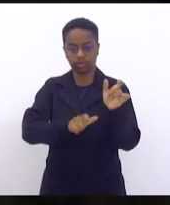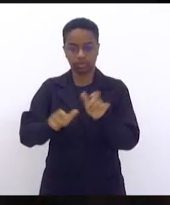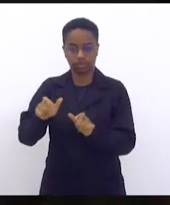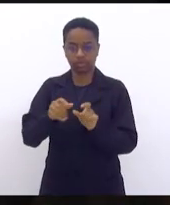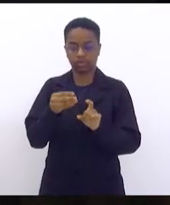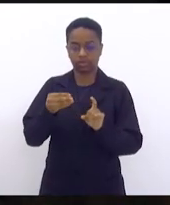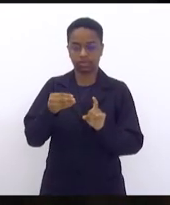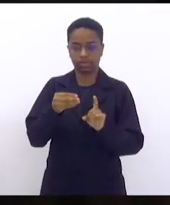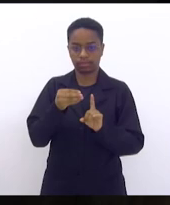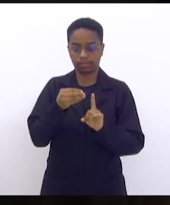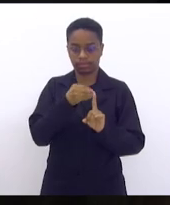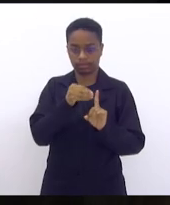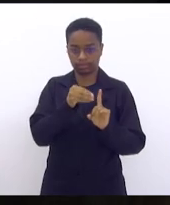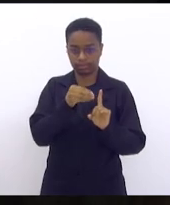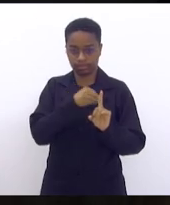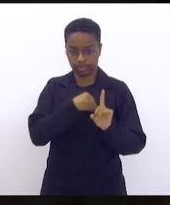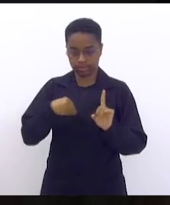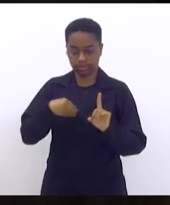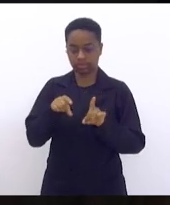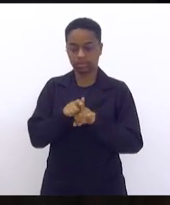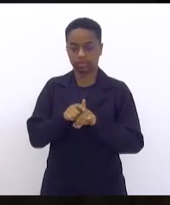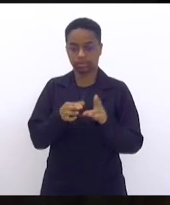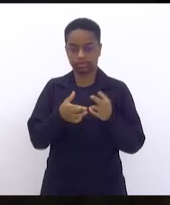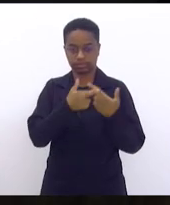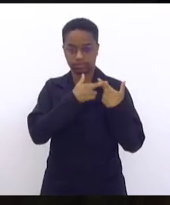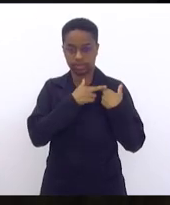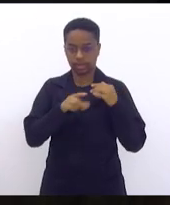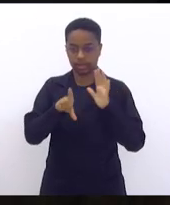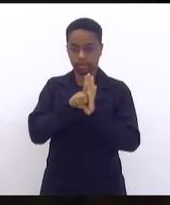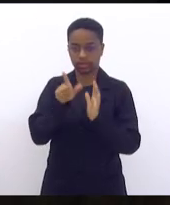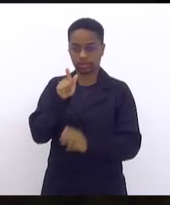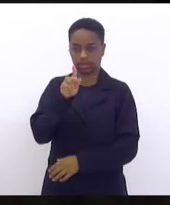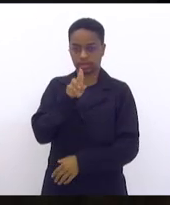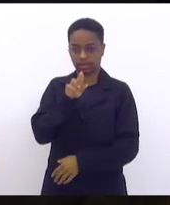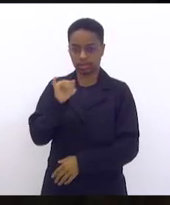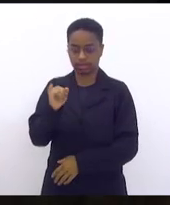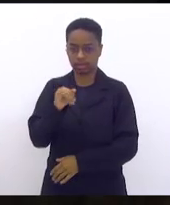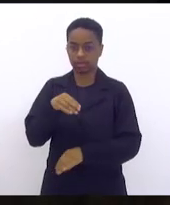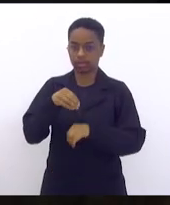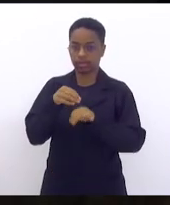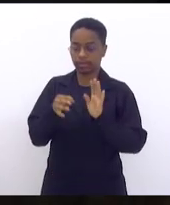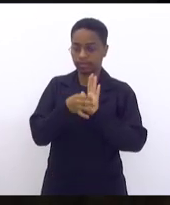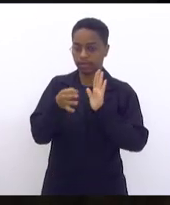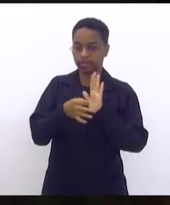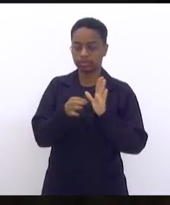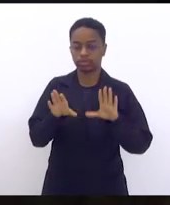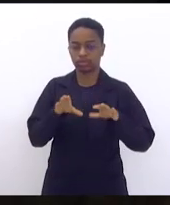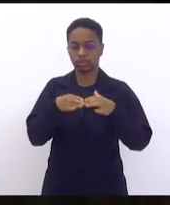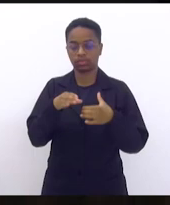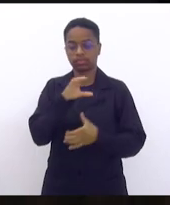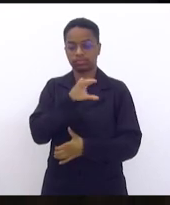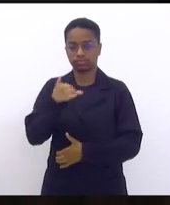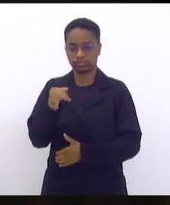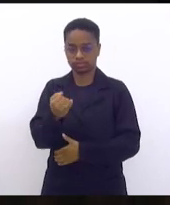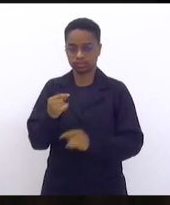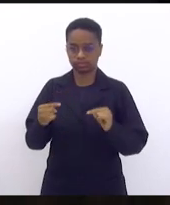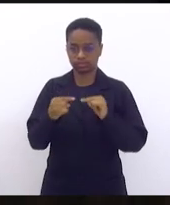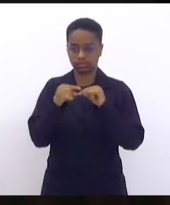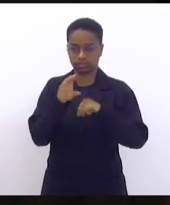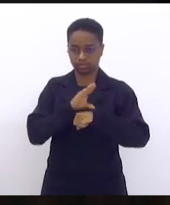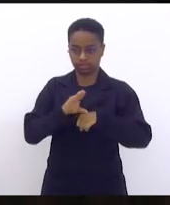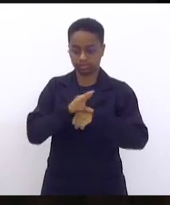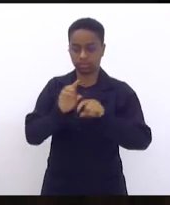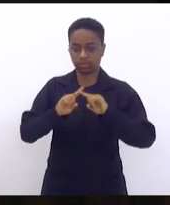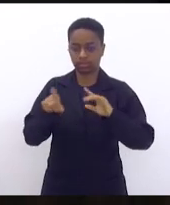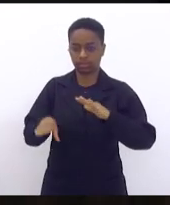responsáveis. A Lei Gui. Parecer da Comissão de Constituição e Justiça pela